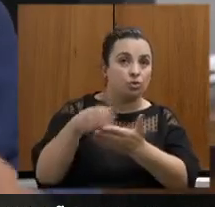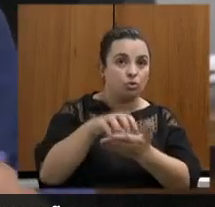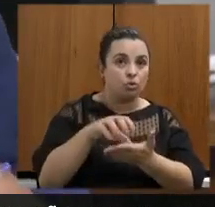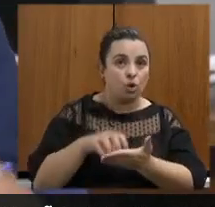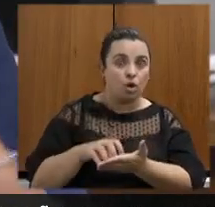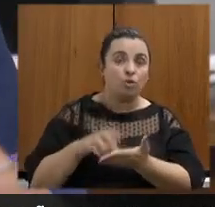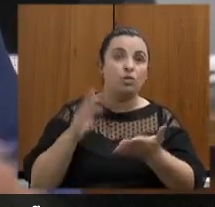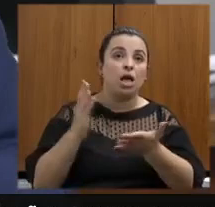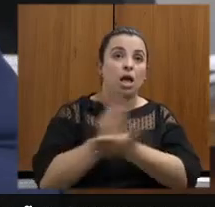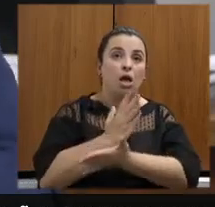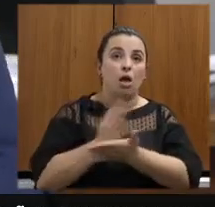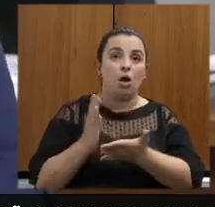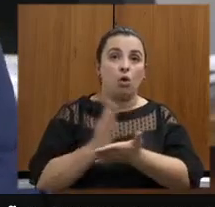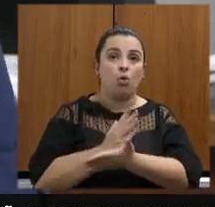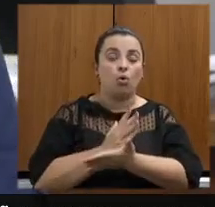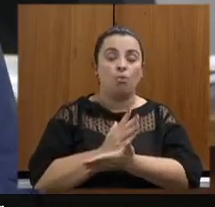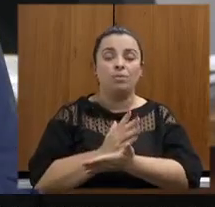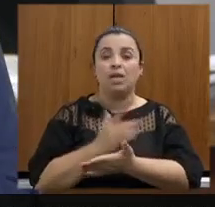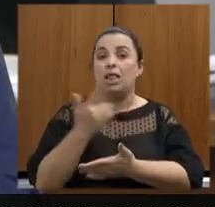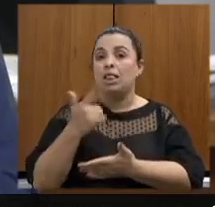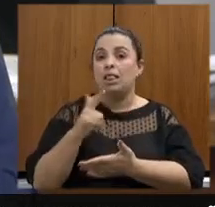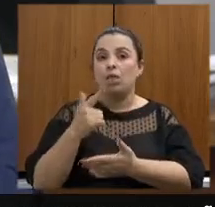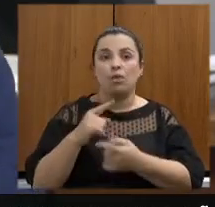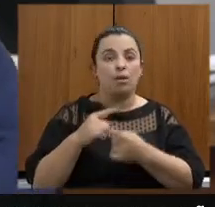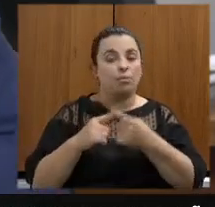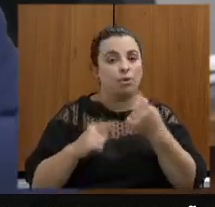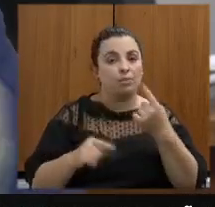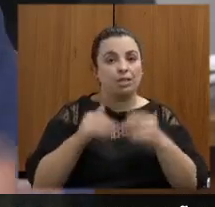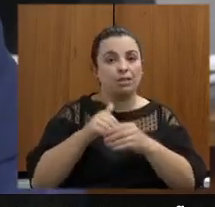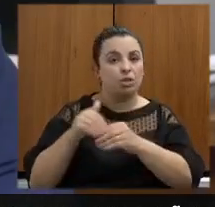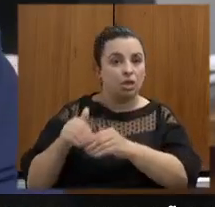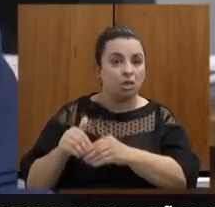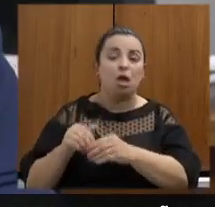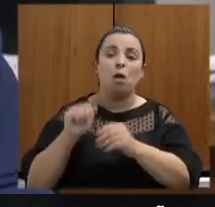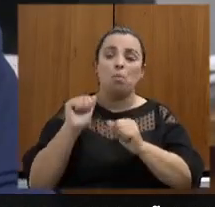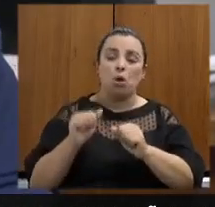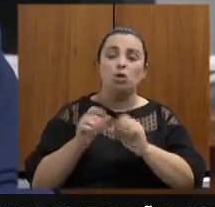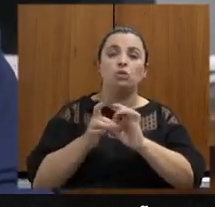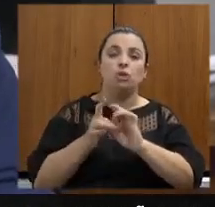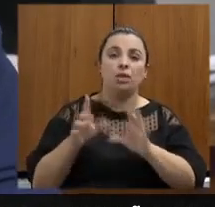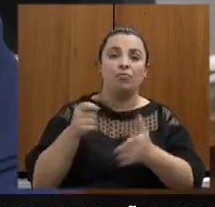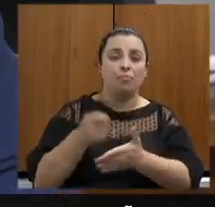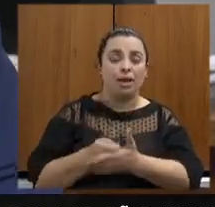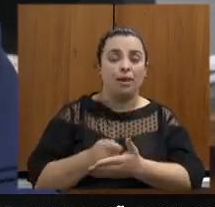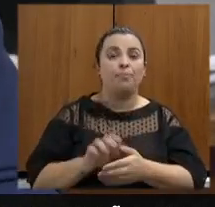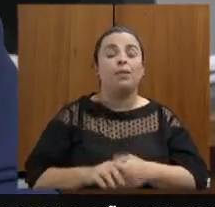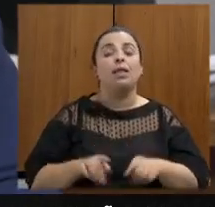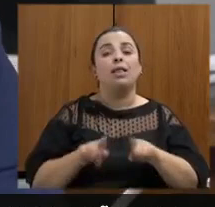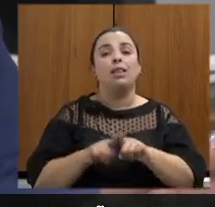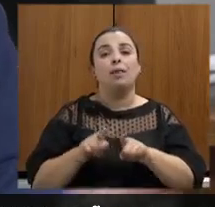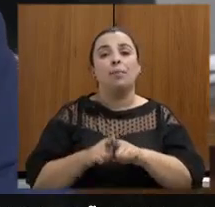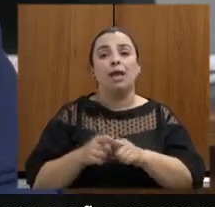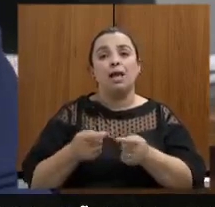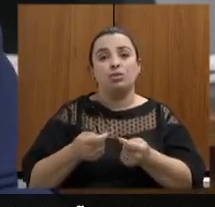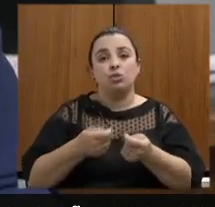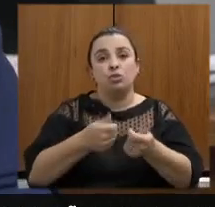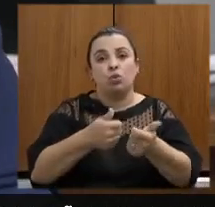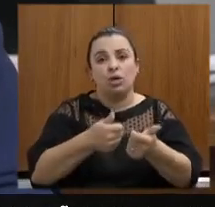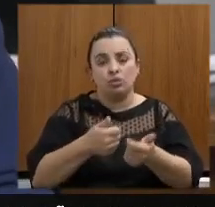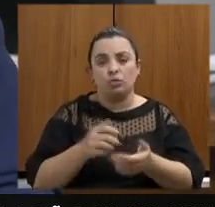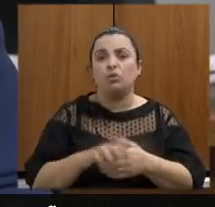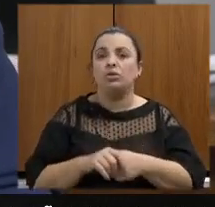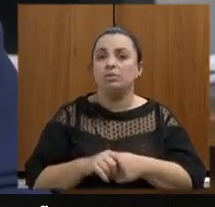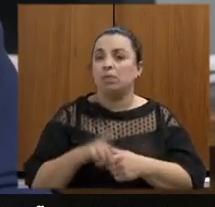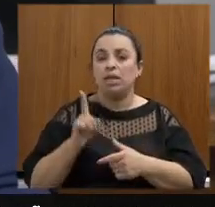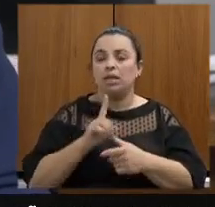inclusive não tem vedação eleitoral para pagamentos as doações também que não entram nessa conta e como se o